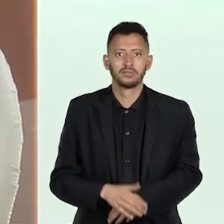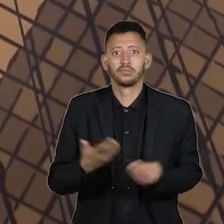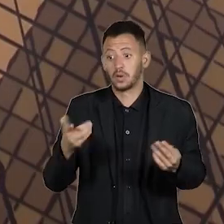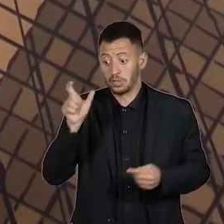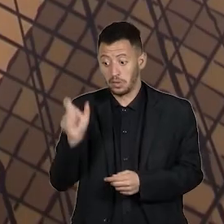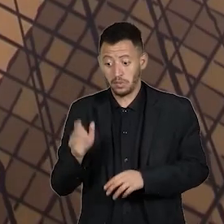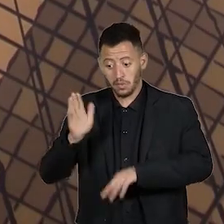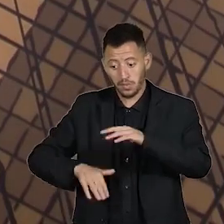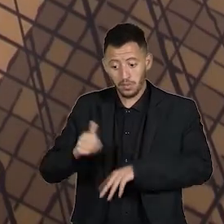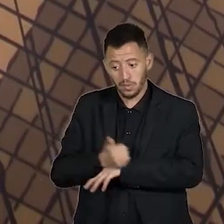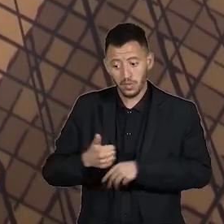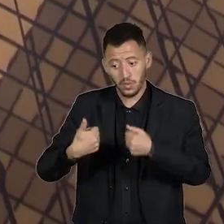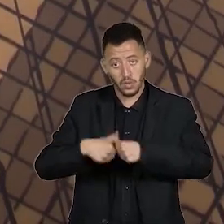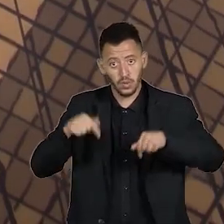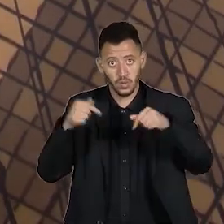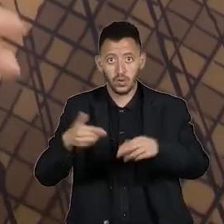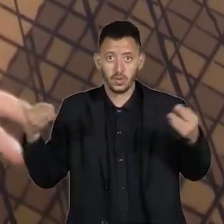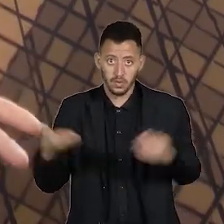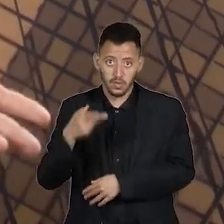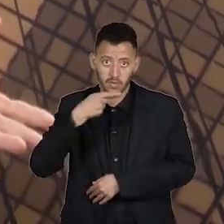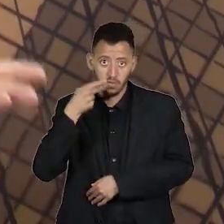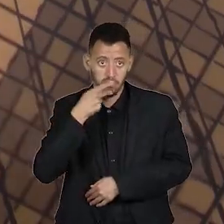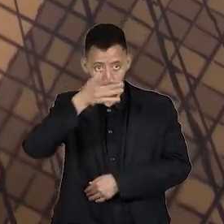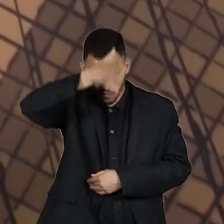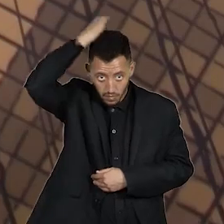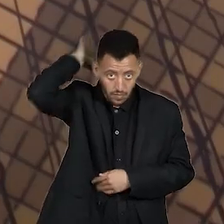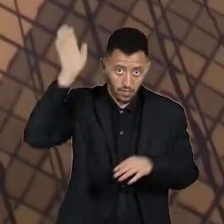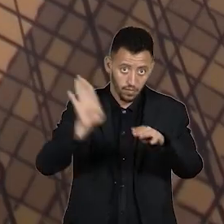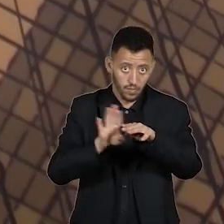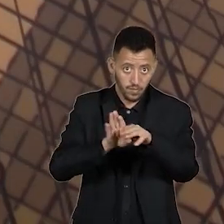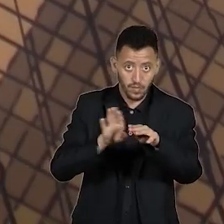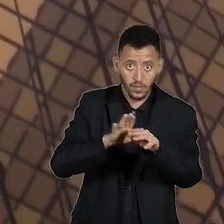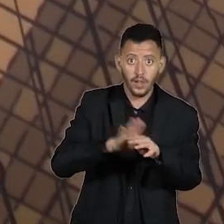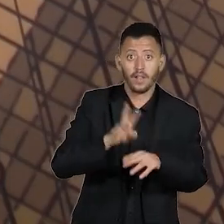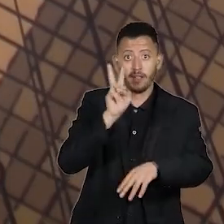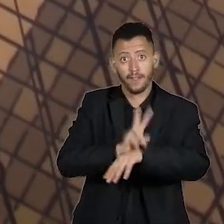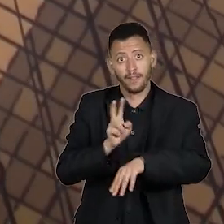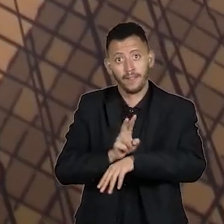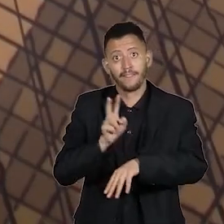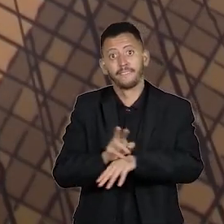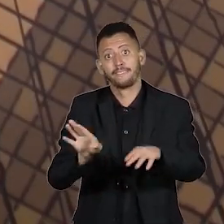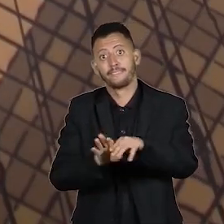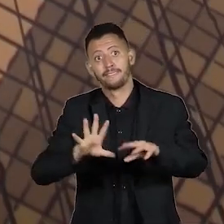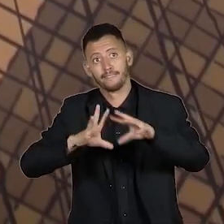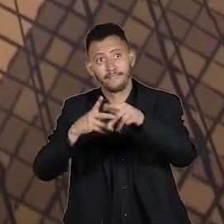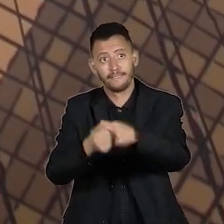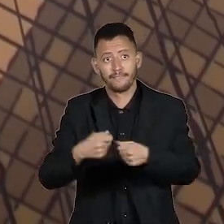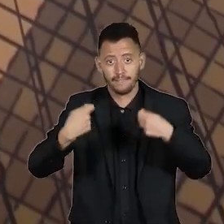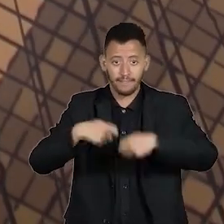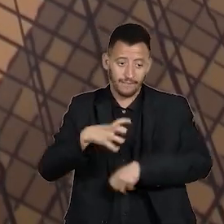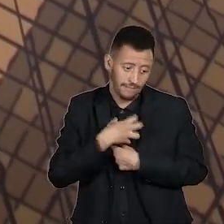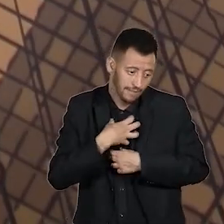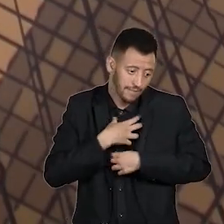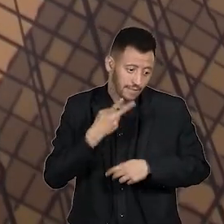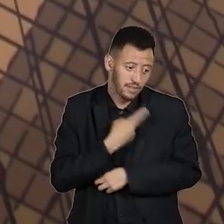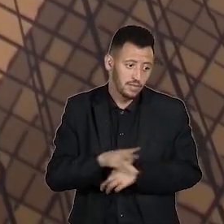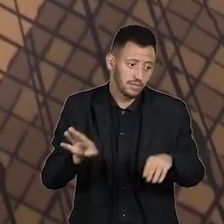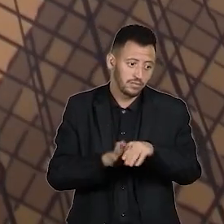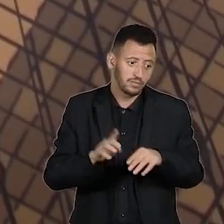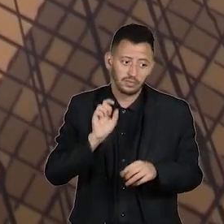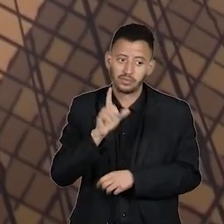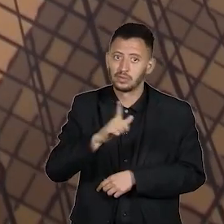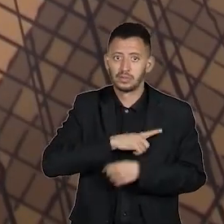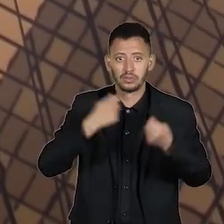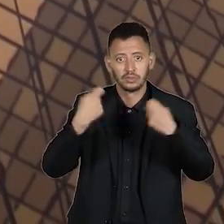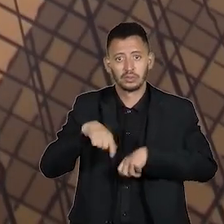isso. E para esses profissionais que hoje estamos falando aqui, os bombeiros, tanto civil quanto militar, e os brigadistas, que sentem